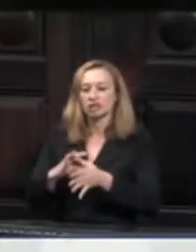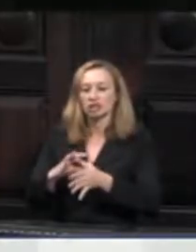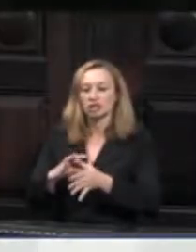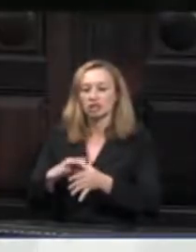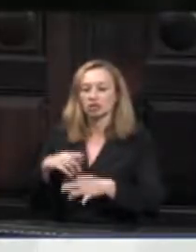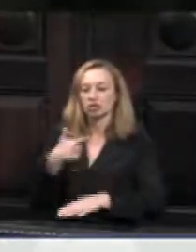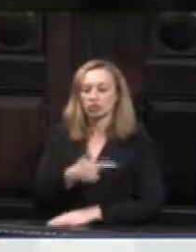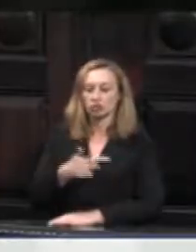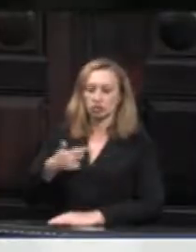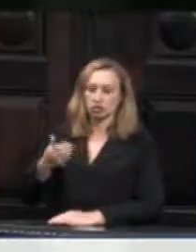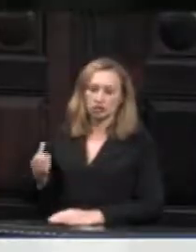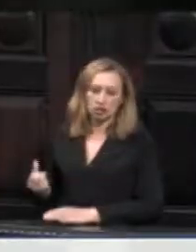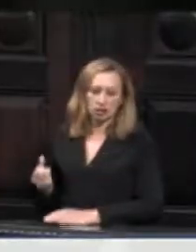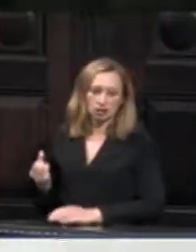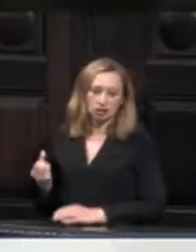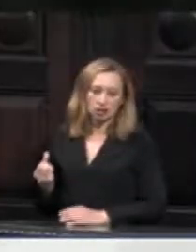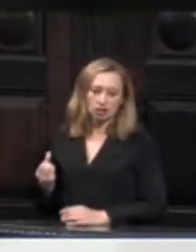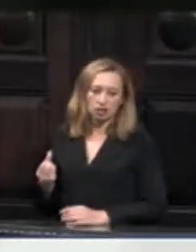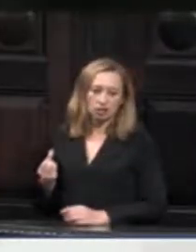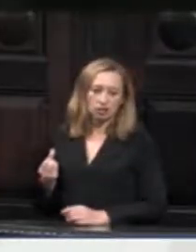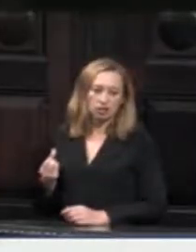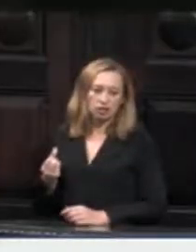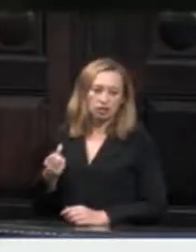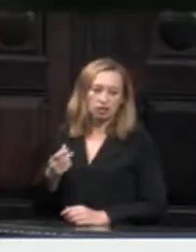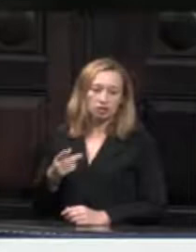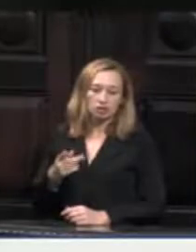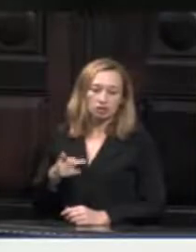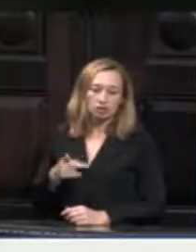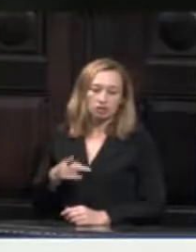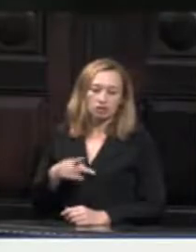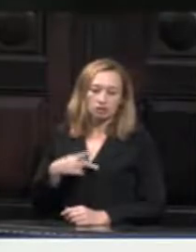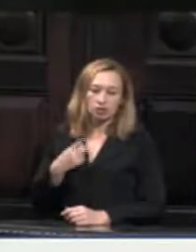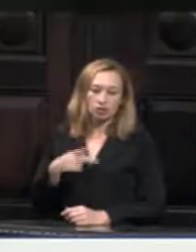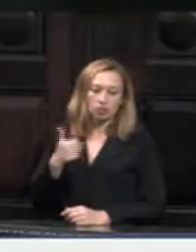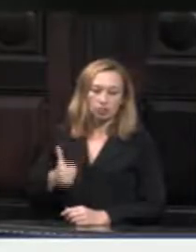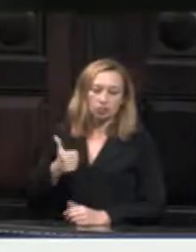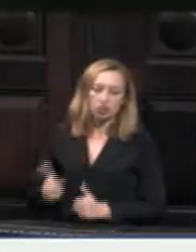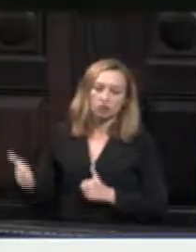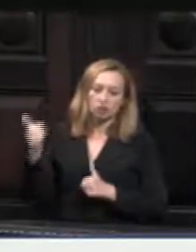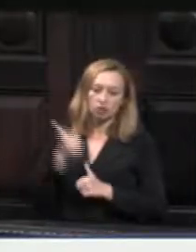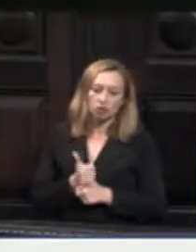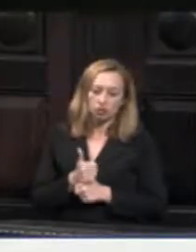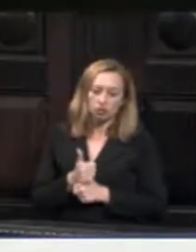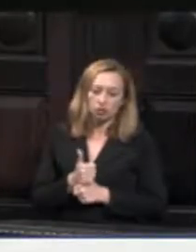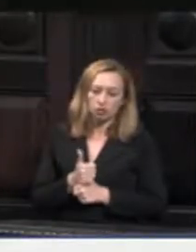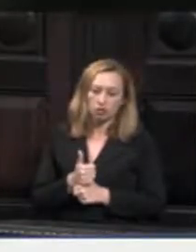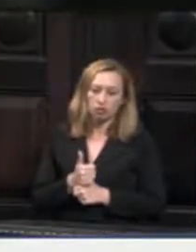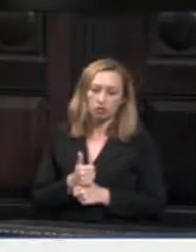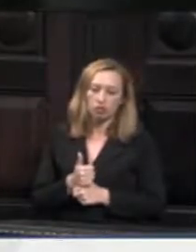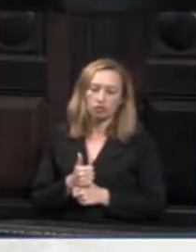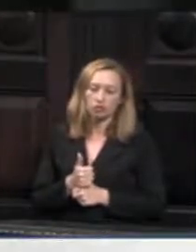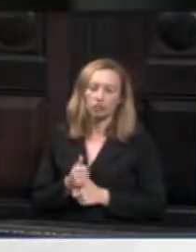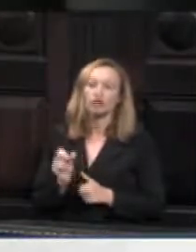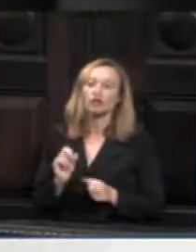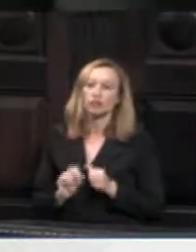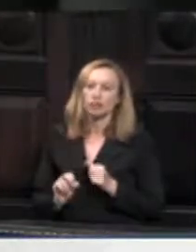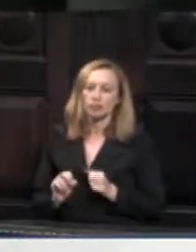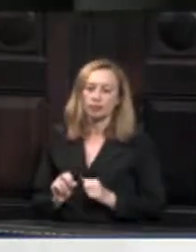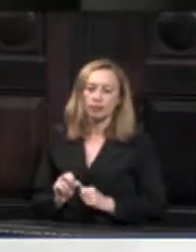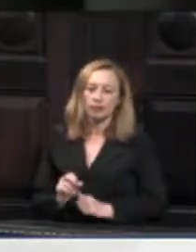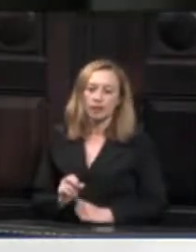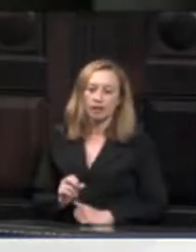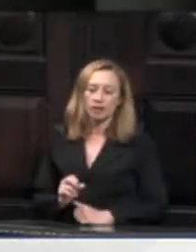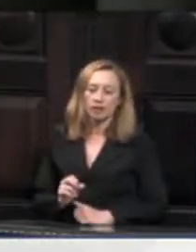que consensuou o primeiro substitutivo. Foram feitos pelo menos